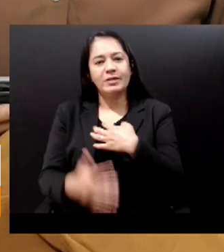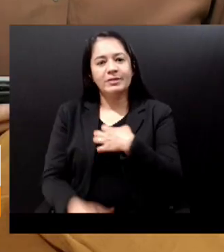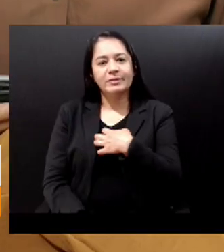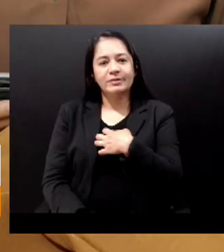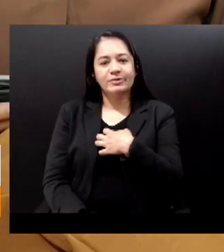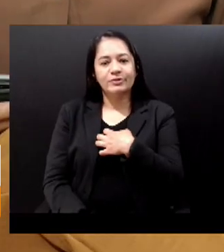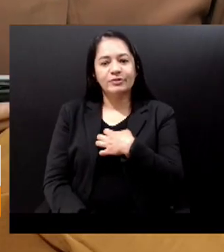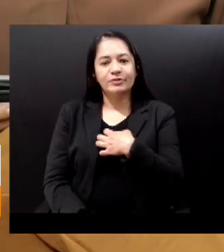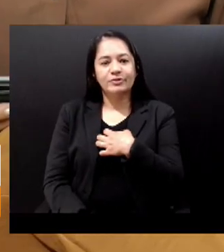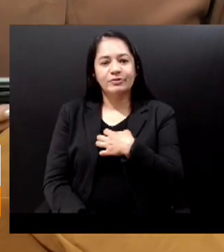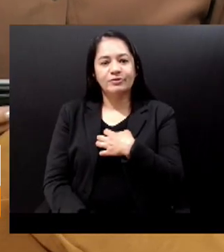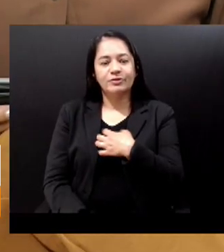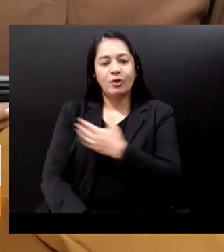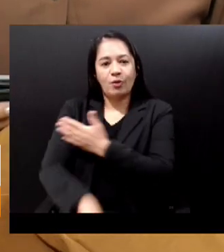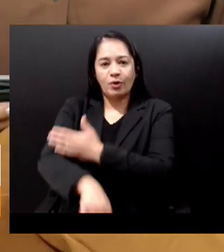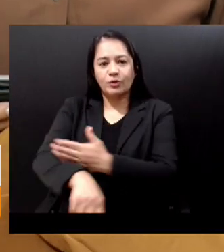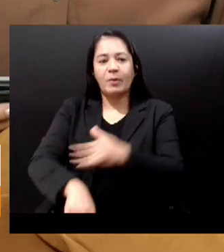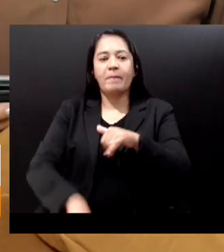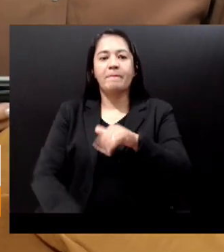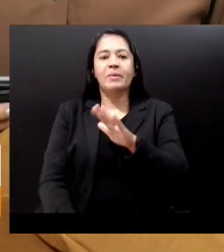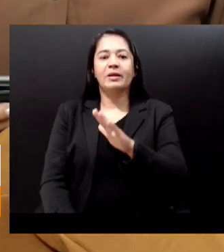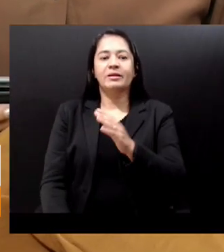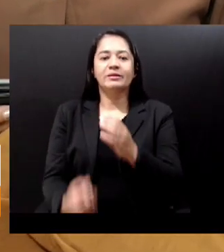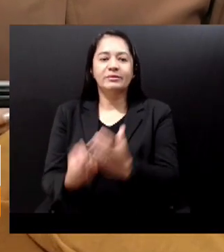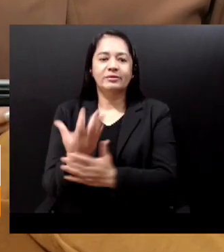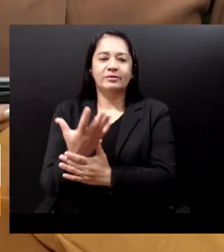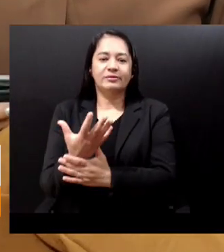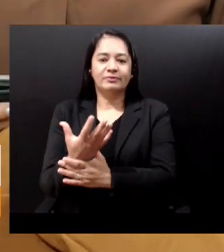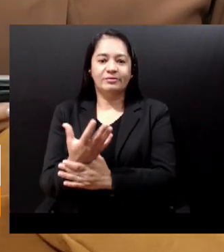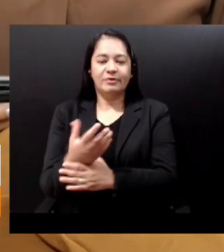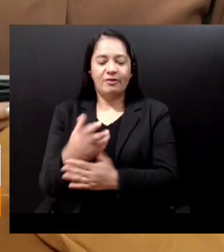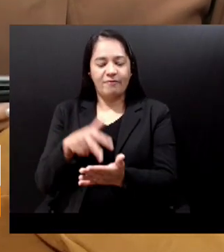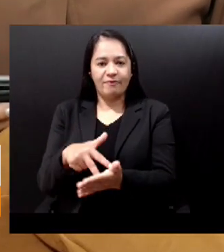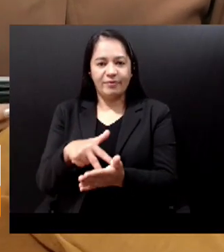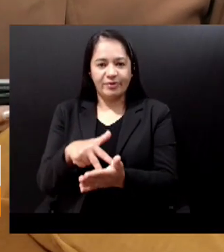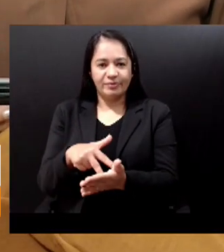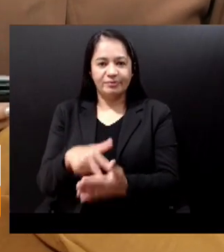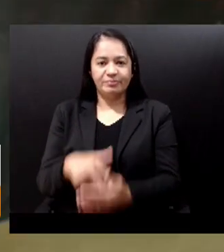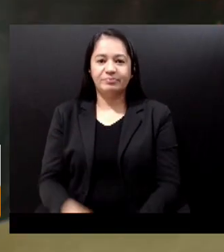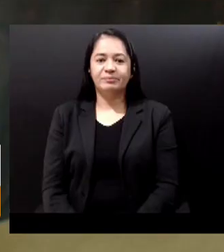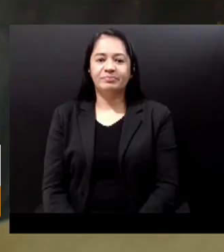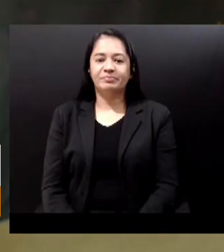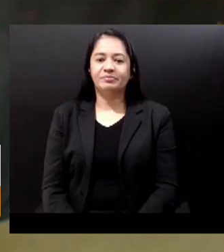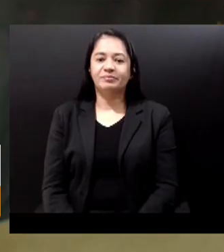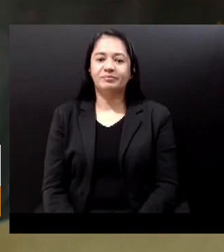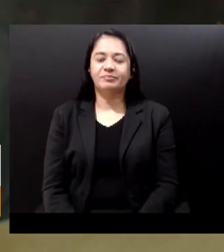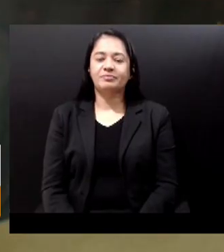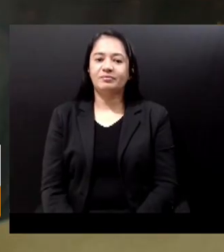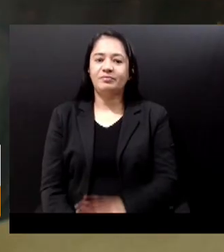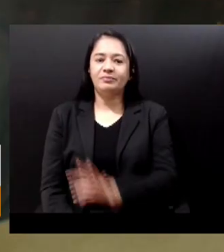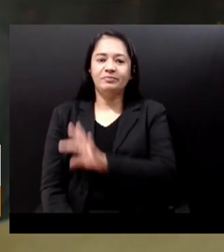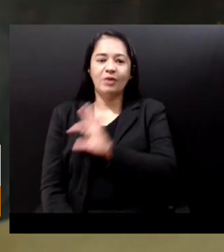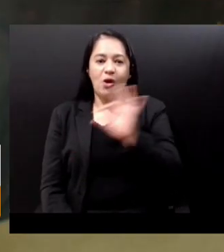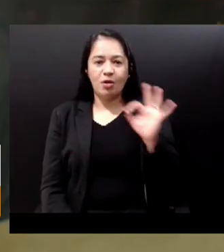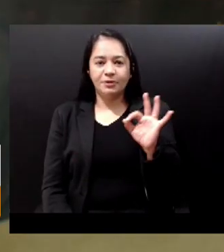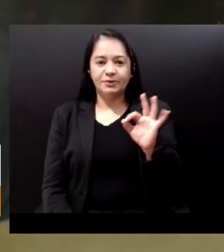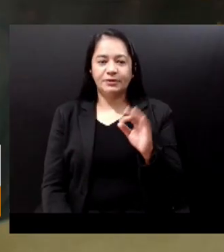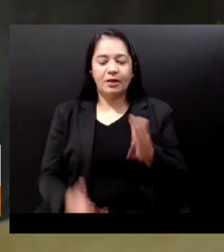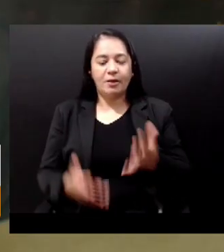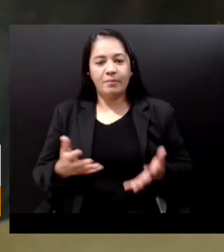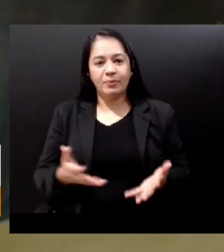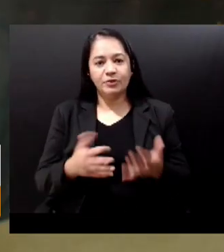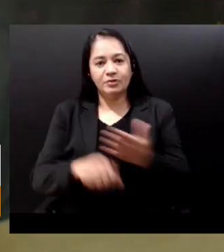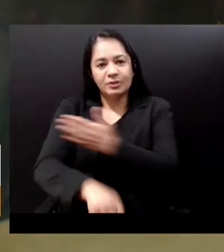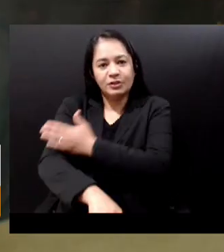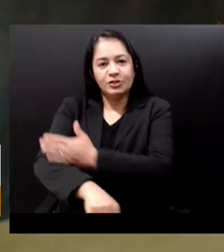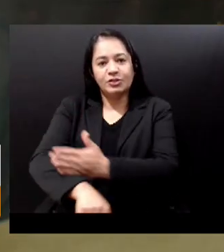hábito sendo mais criado e mais firme na cabeça das pessoas. Muito bem, né? Motivação, disciplina,